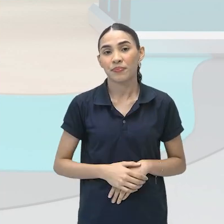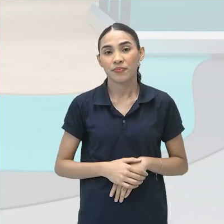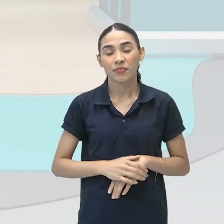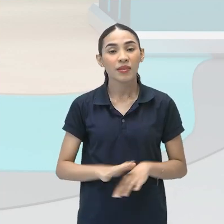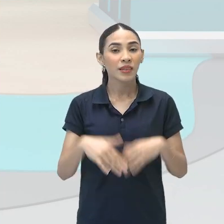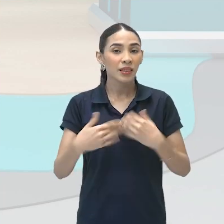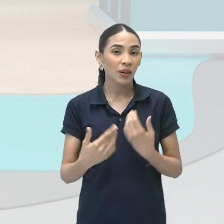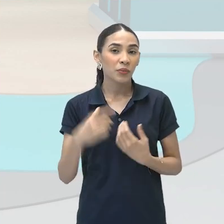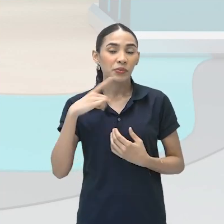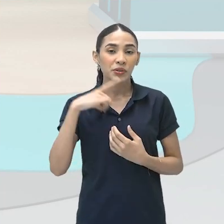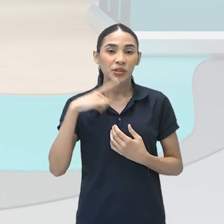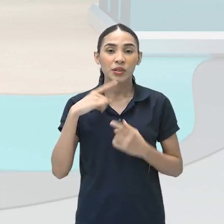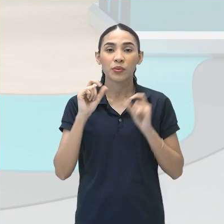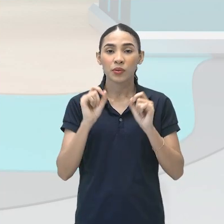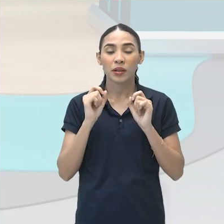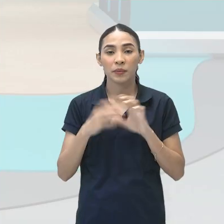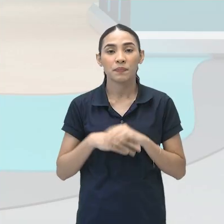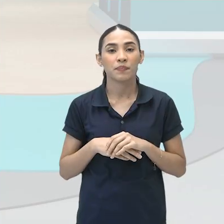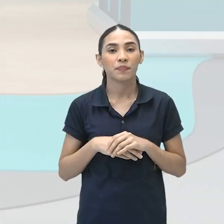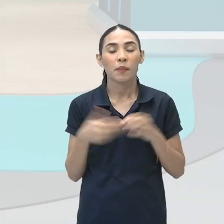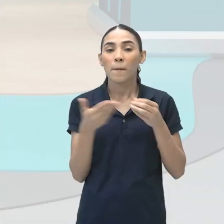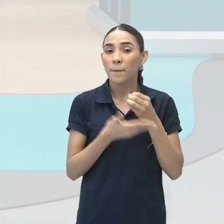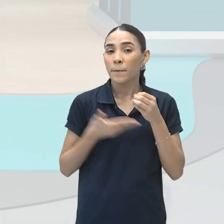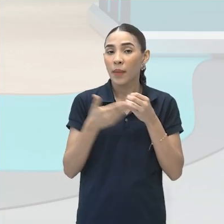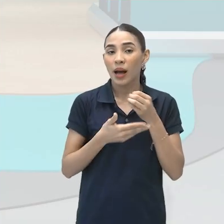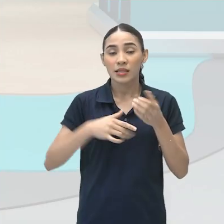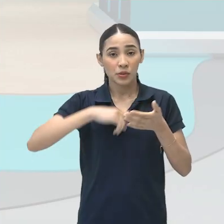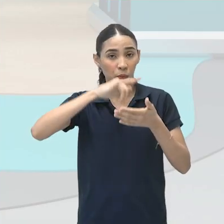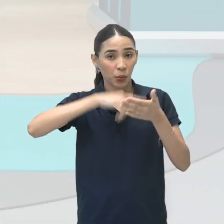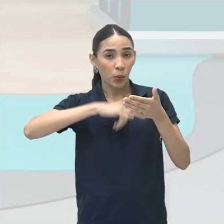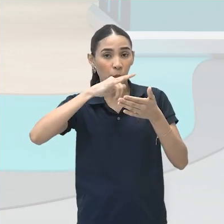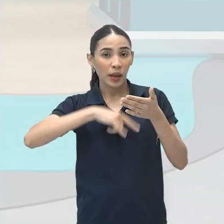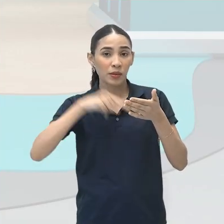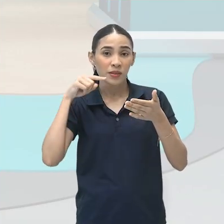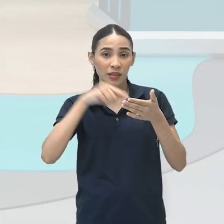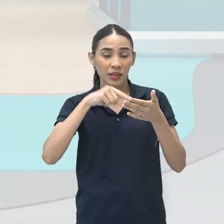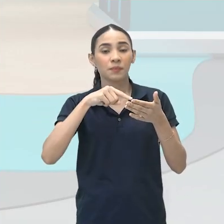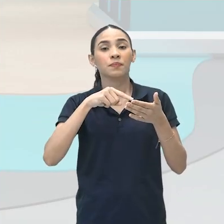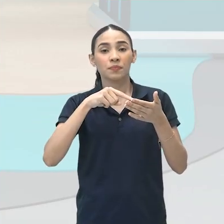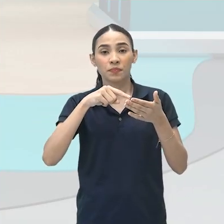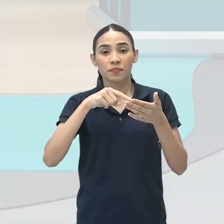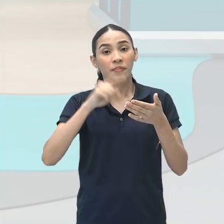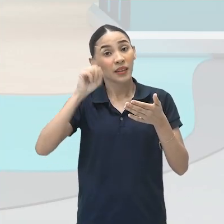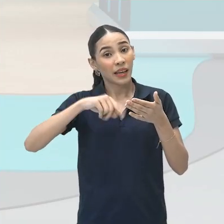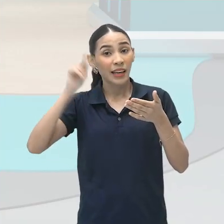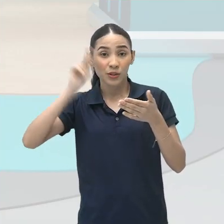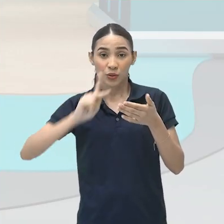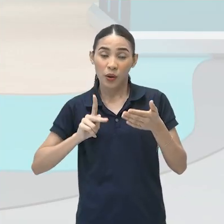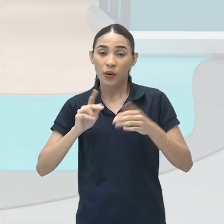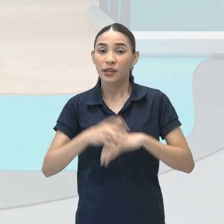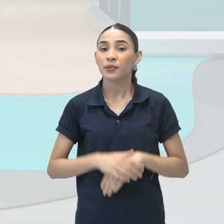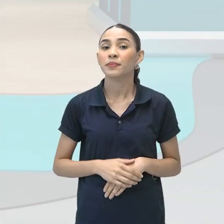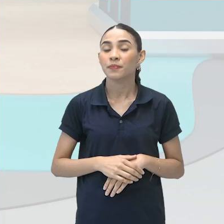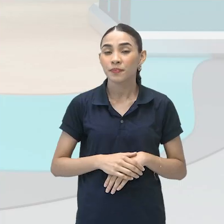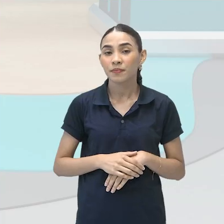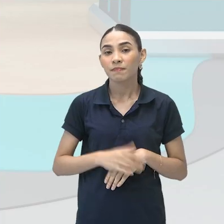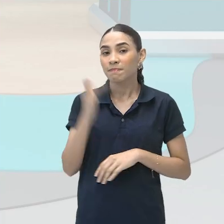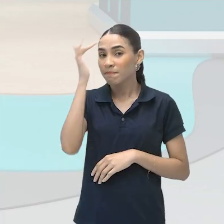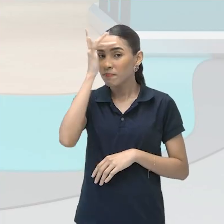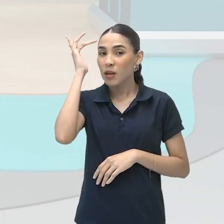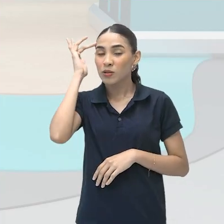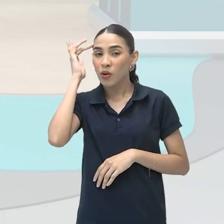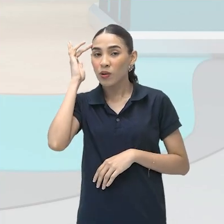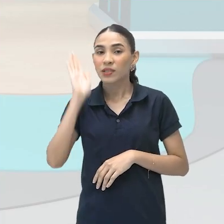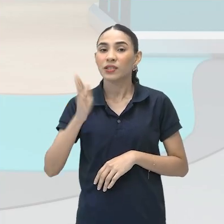justamente tomava por base documentos que são históricos sobre pessoas